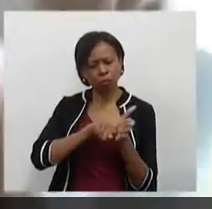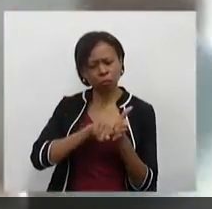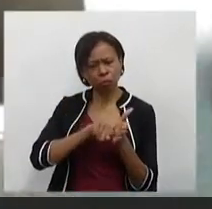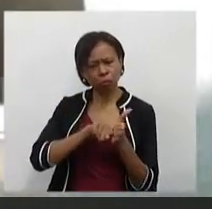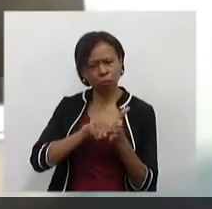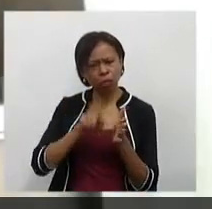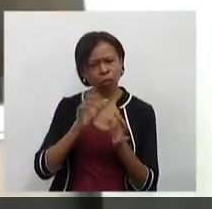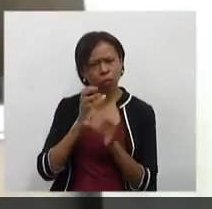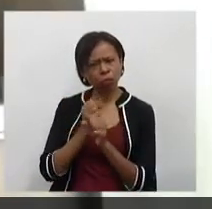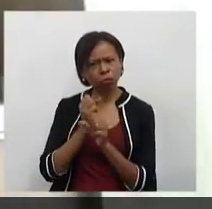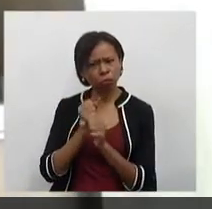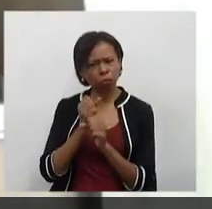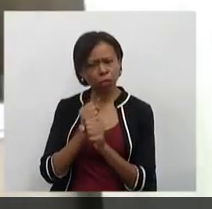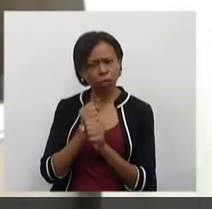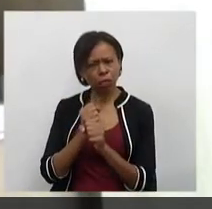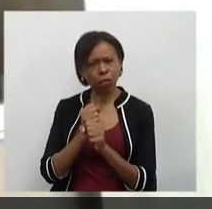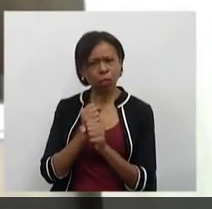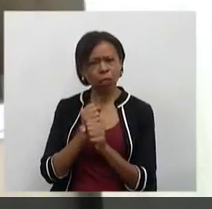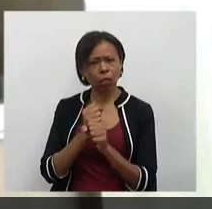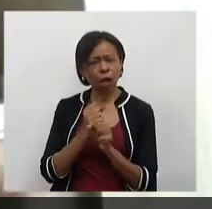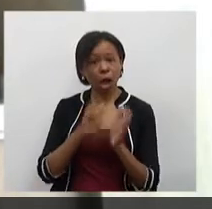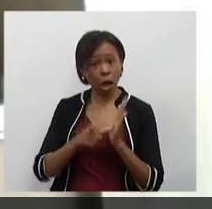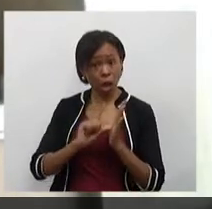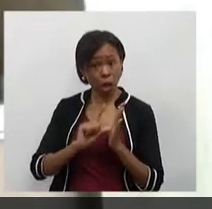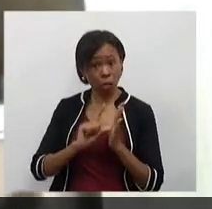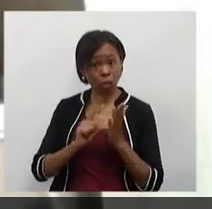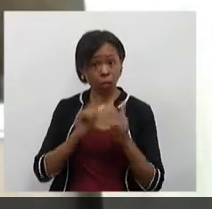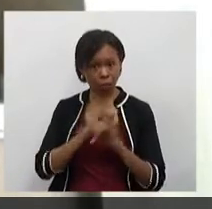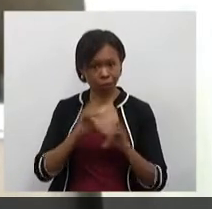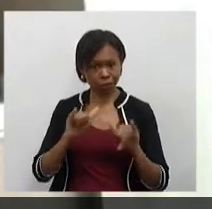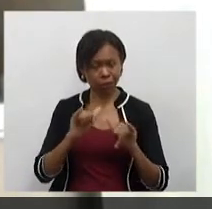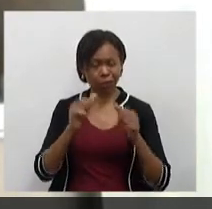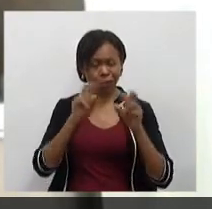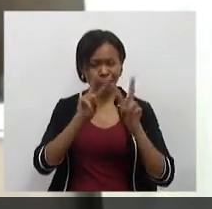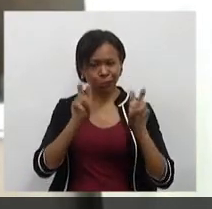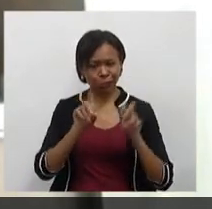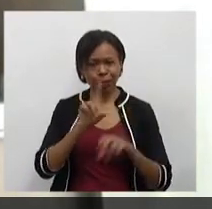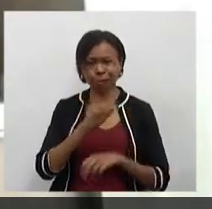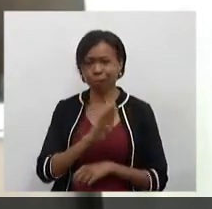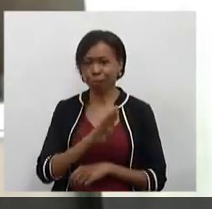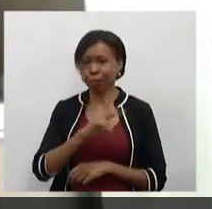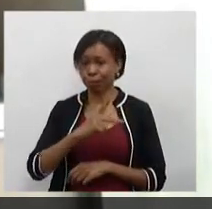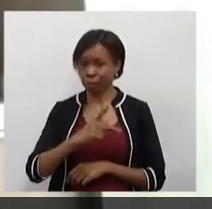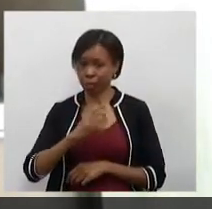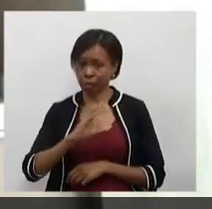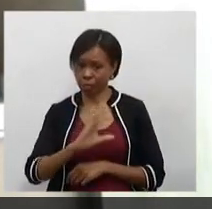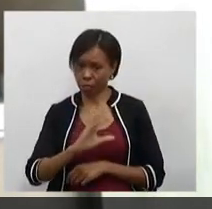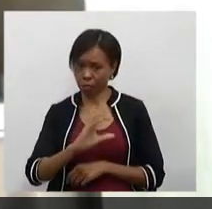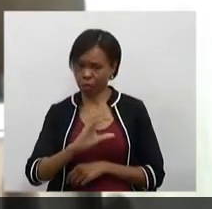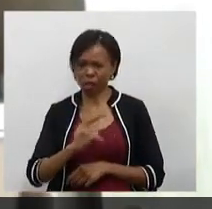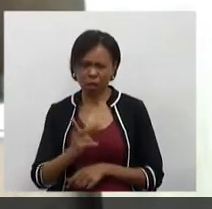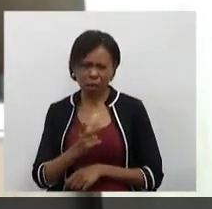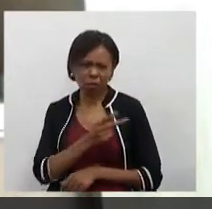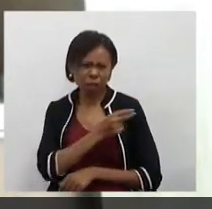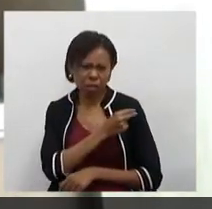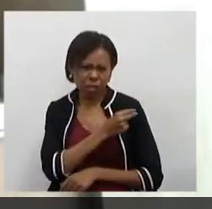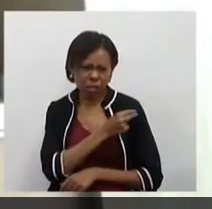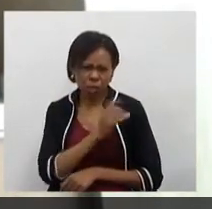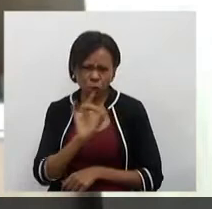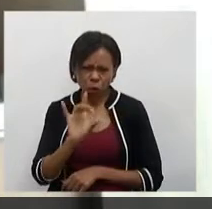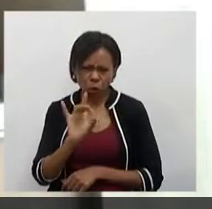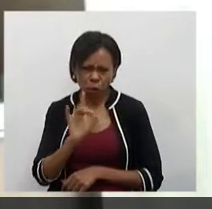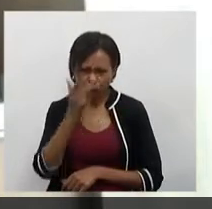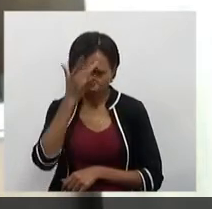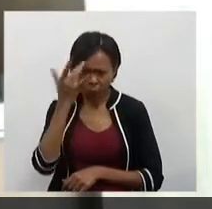em relação ao BPC, vacinar só quem tiver BPC, isso eu acho que,